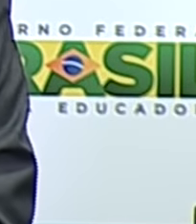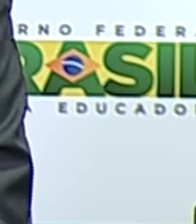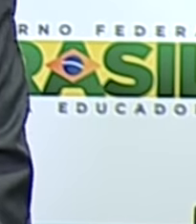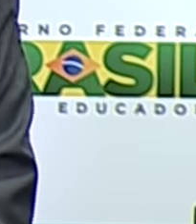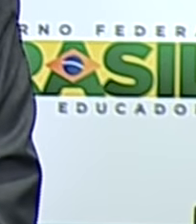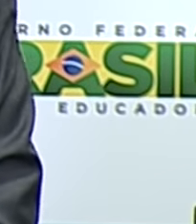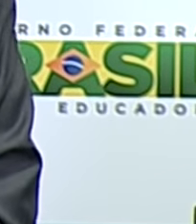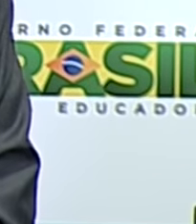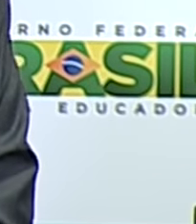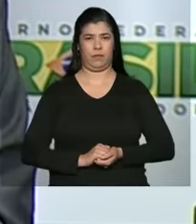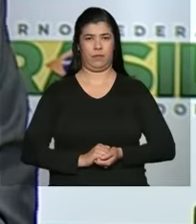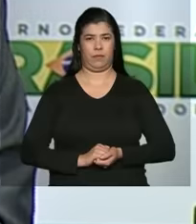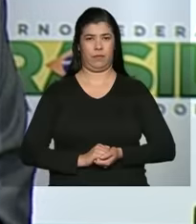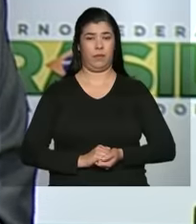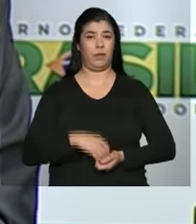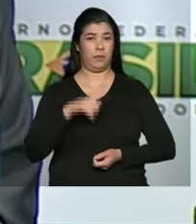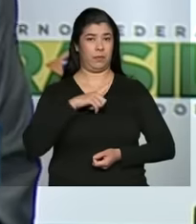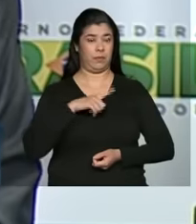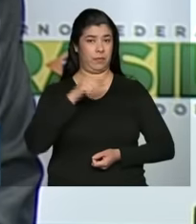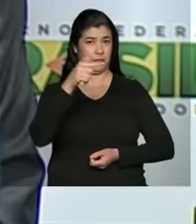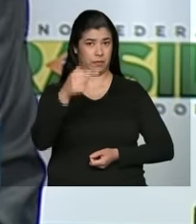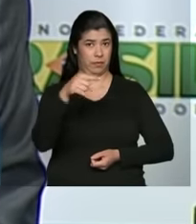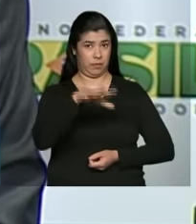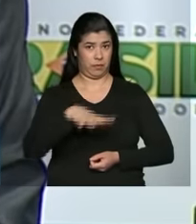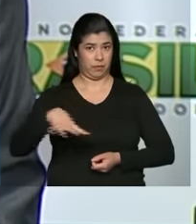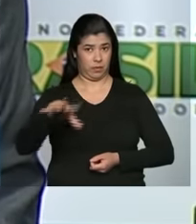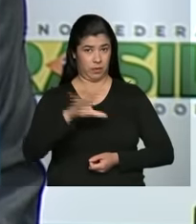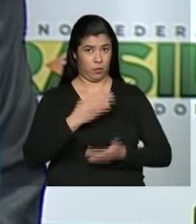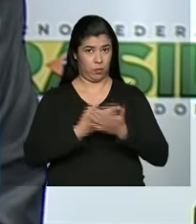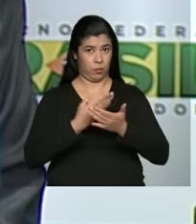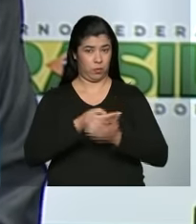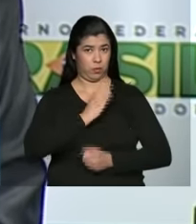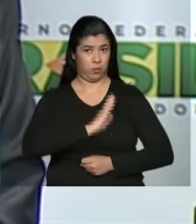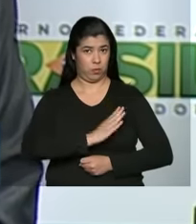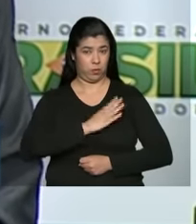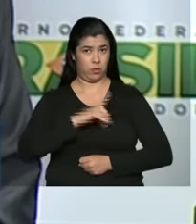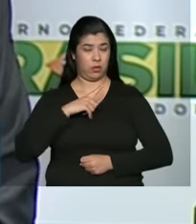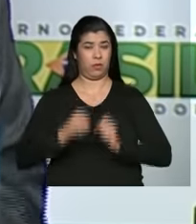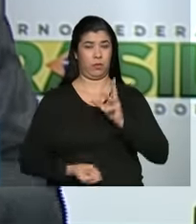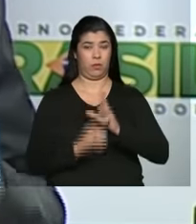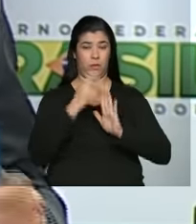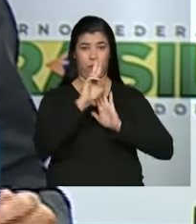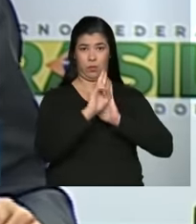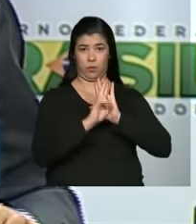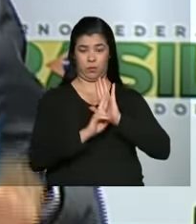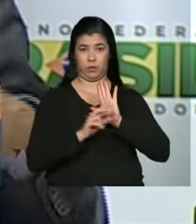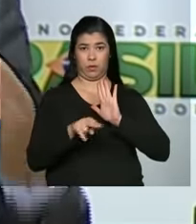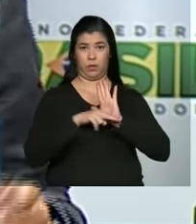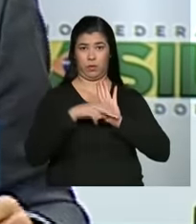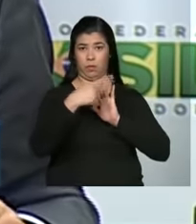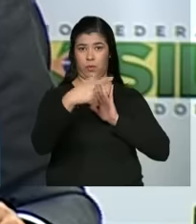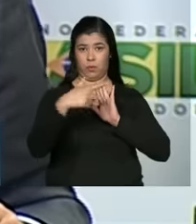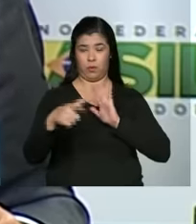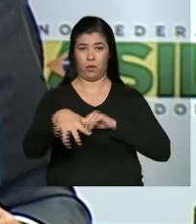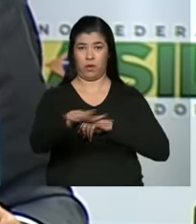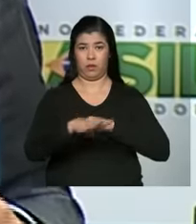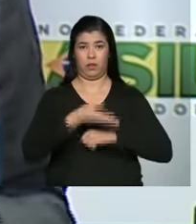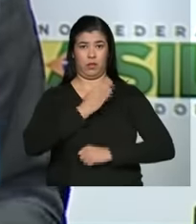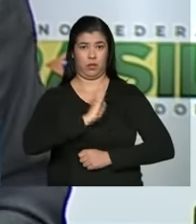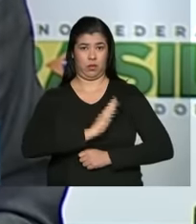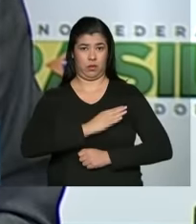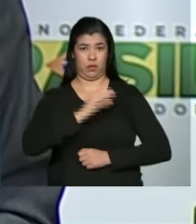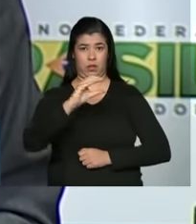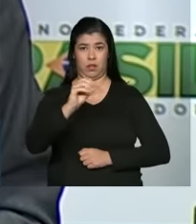ano e será dado continuidade ao trabalho de elaboração de normas de autorização paraas outras áreas de Cardiologia de